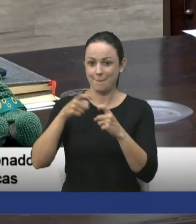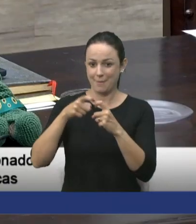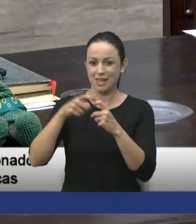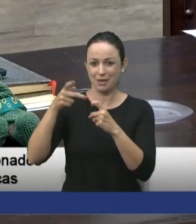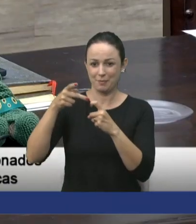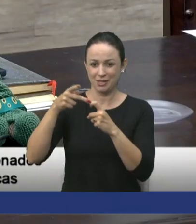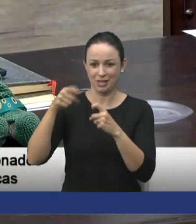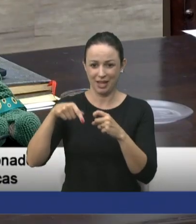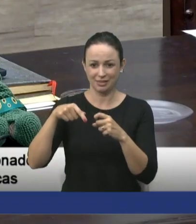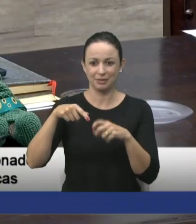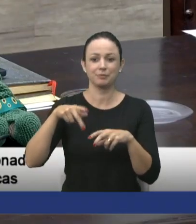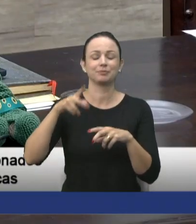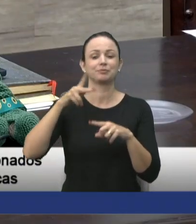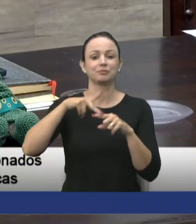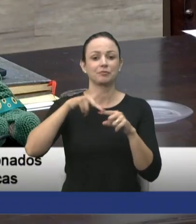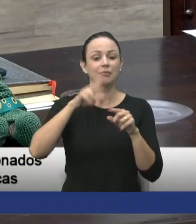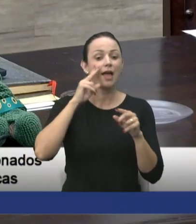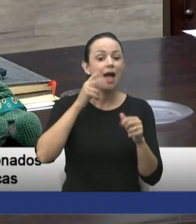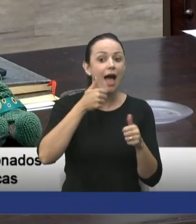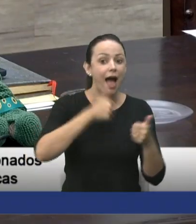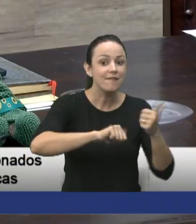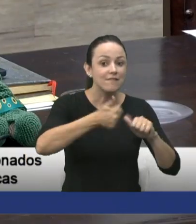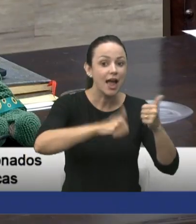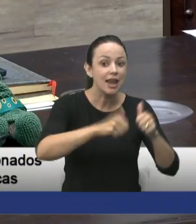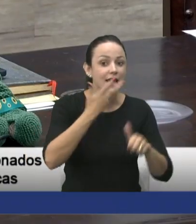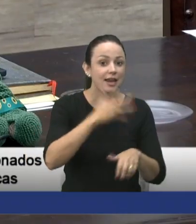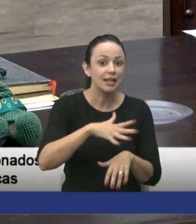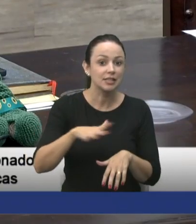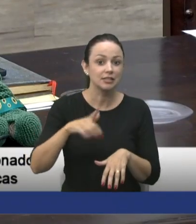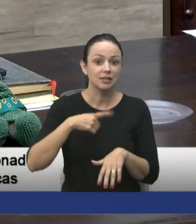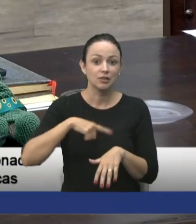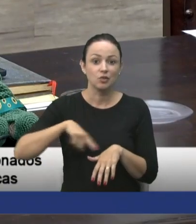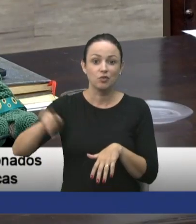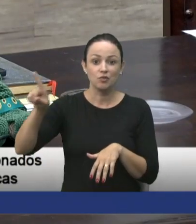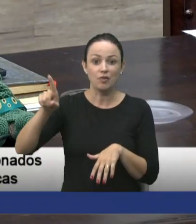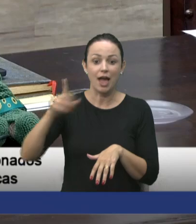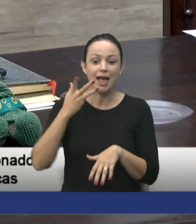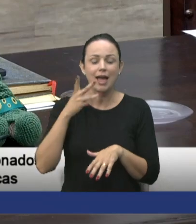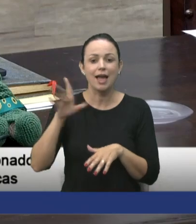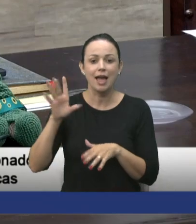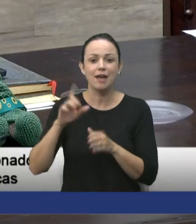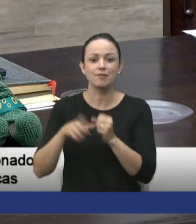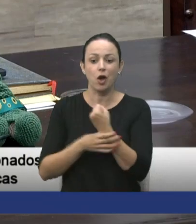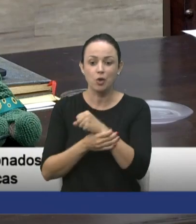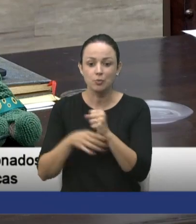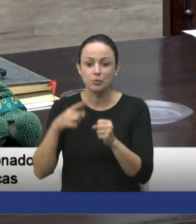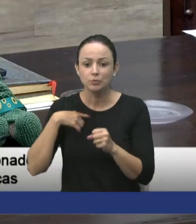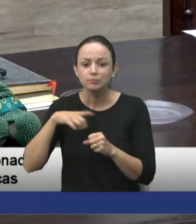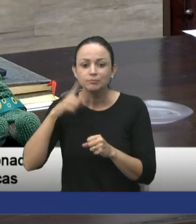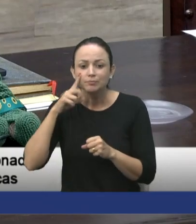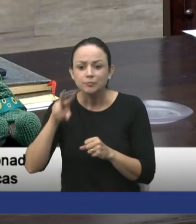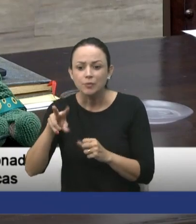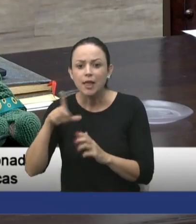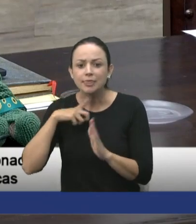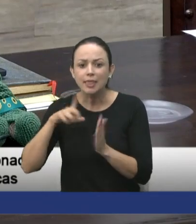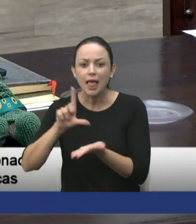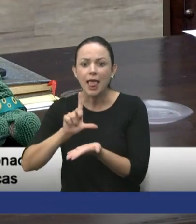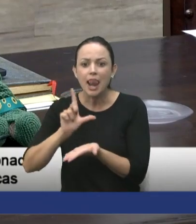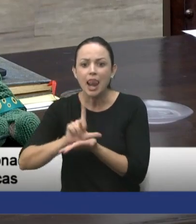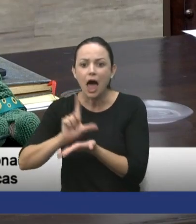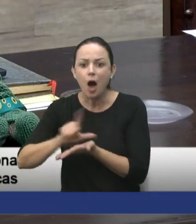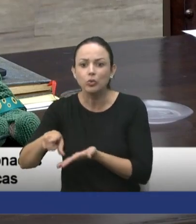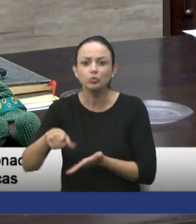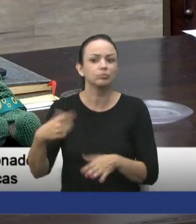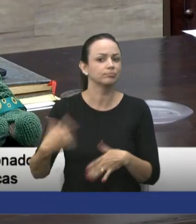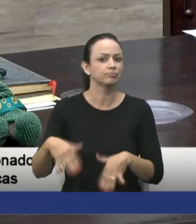crianças. Porque vai no ortopedista, cheirou alguma coisa, manda laudar. E vamos ver quem a gente realmente precisa laudar